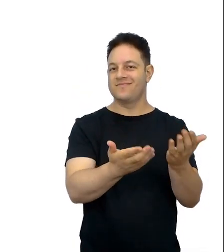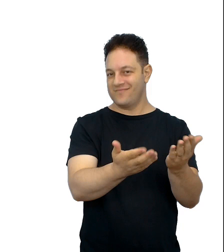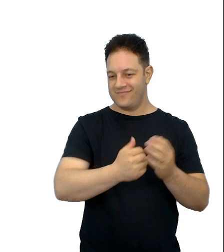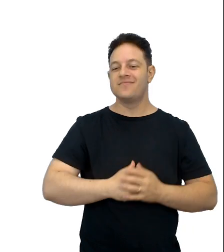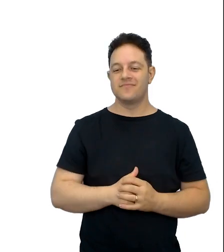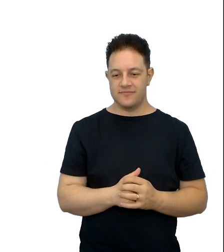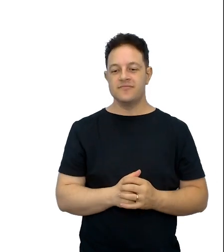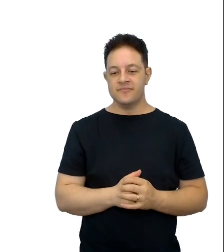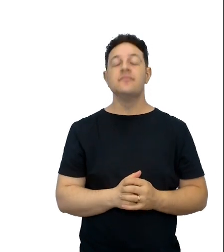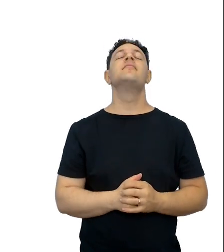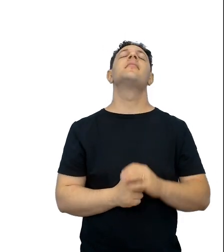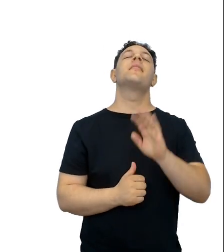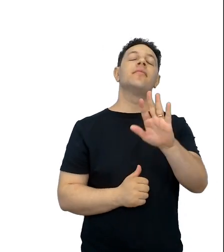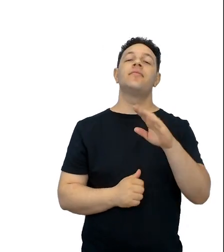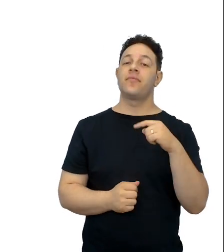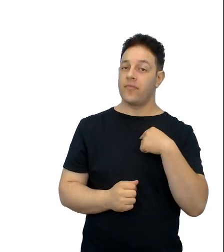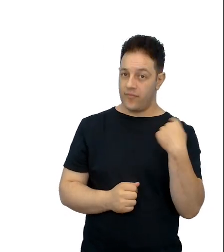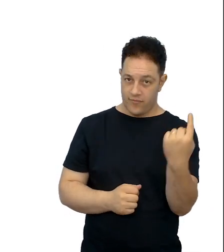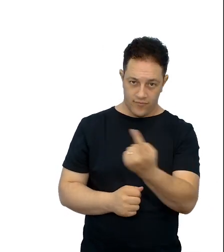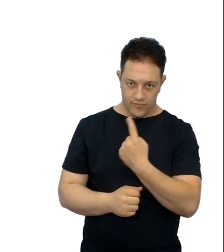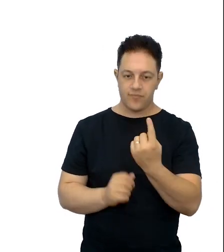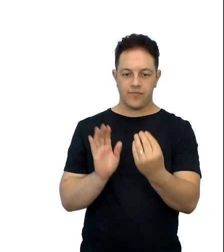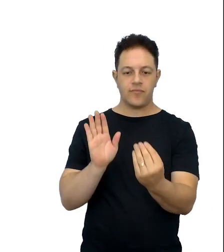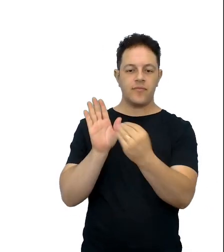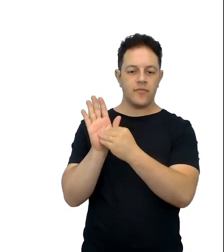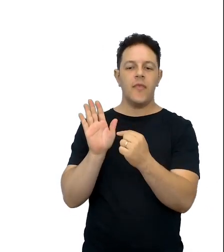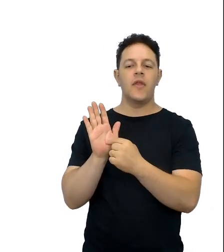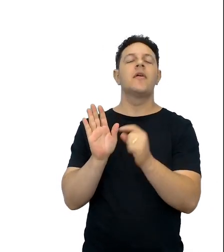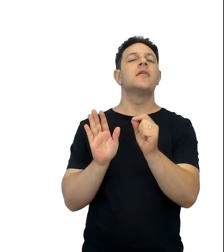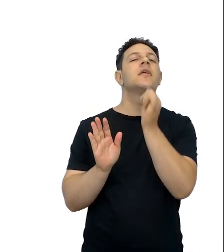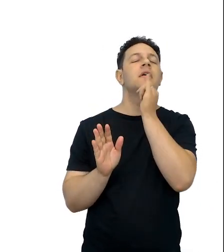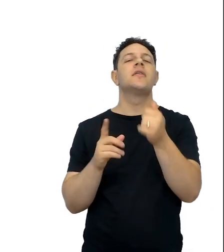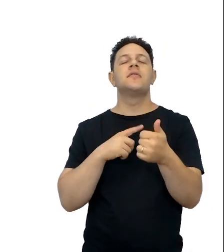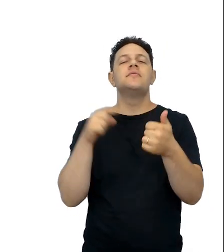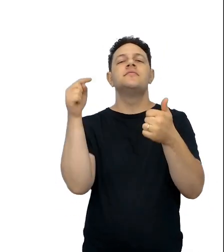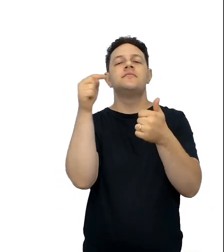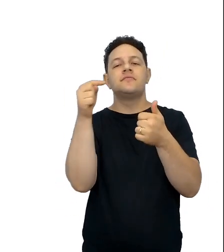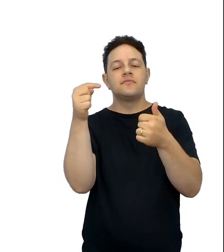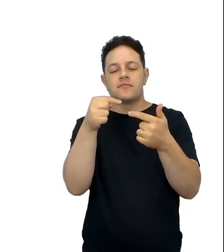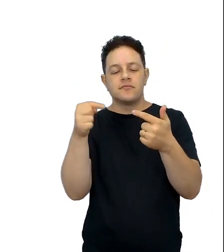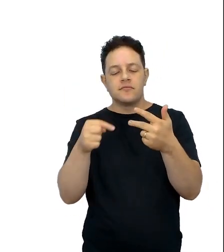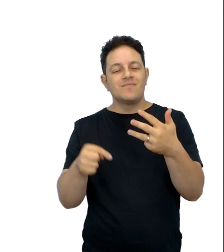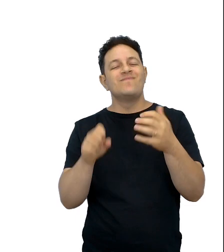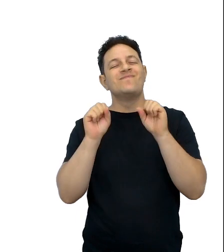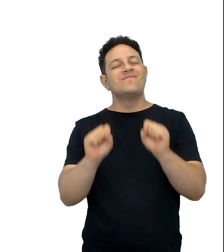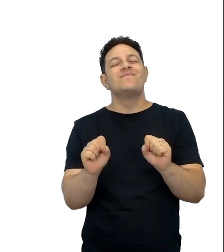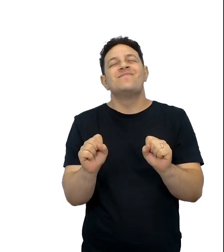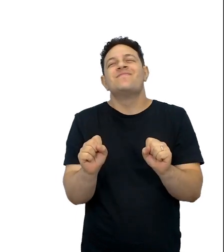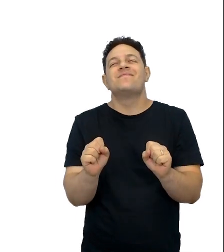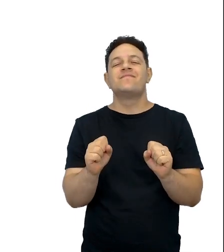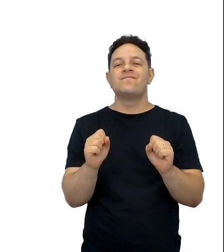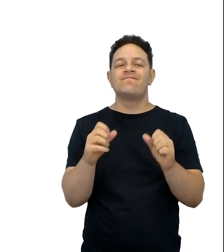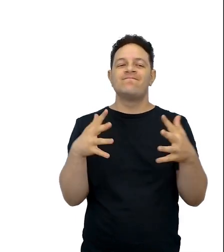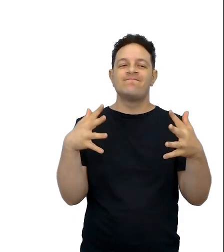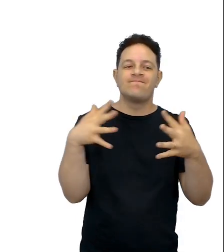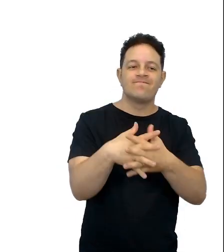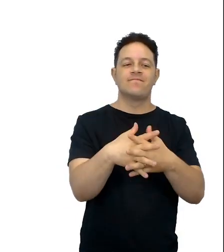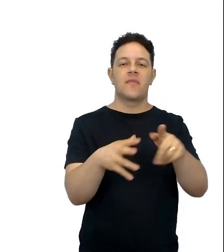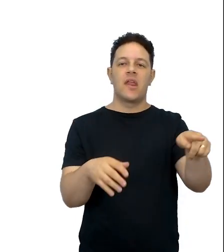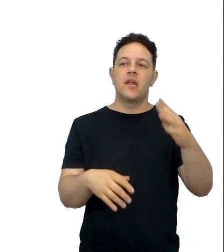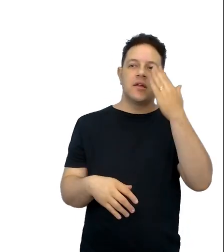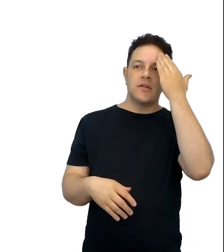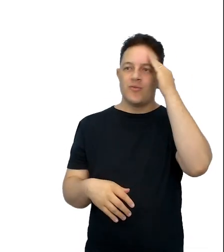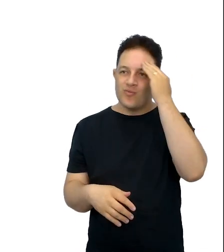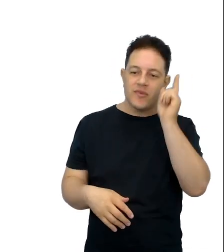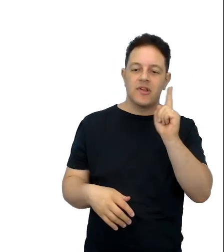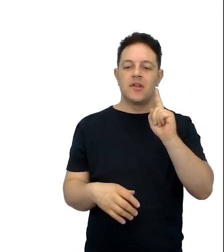conteúdo. Então, a gente colocou aqui quais são os fatores que impactam, né, na compreensão dos